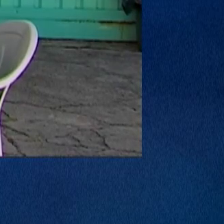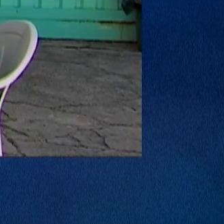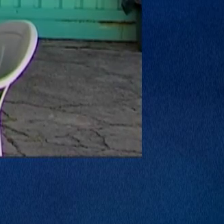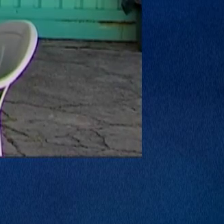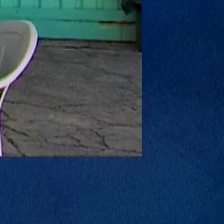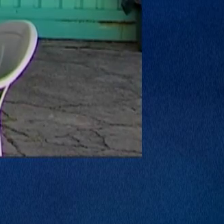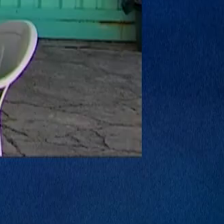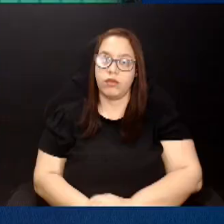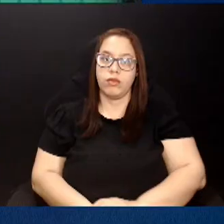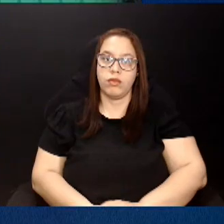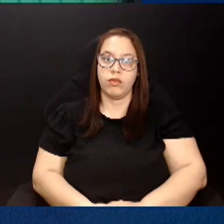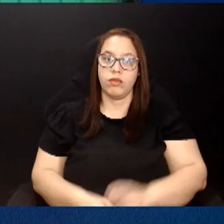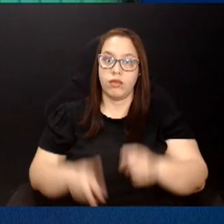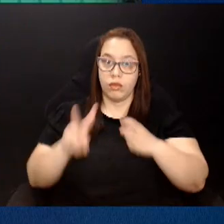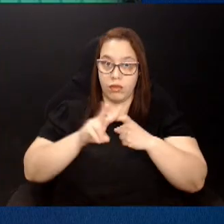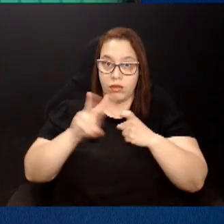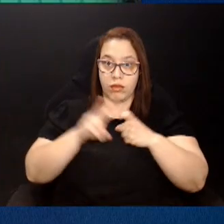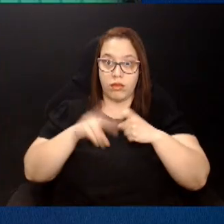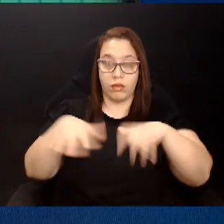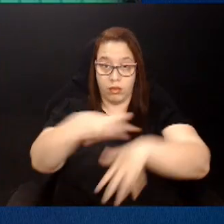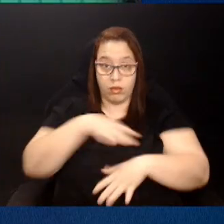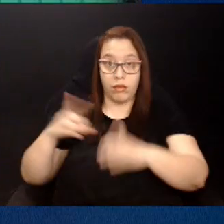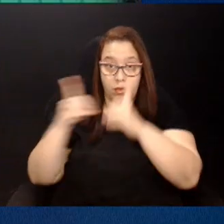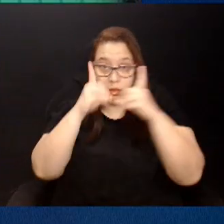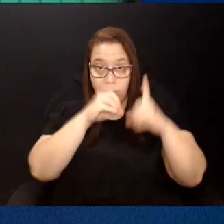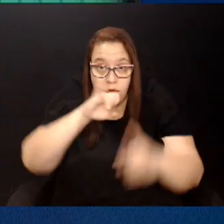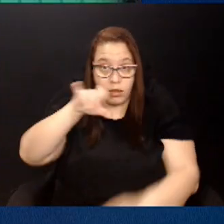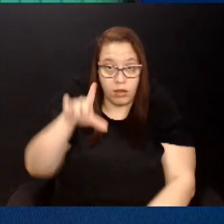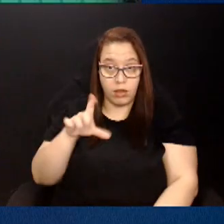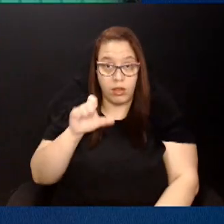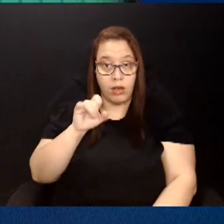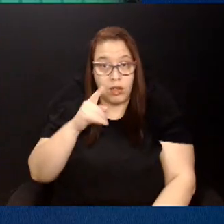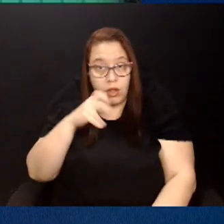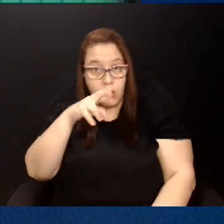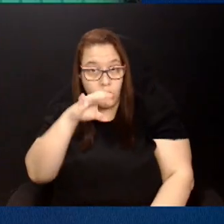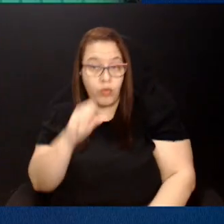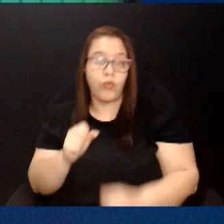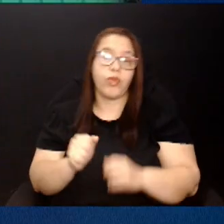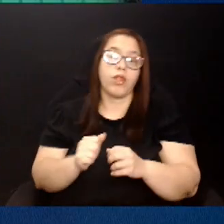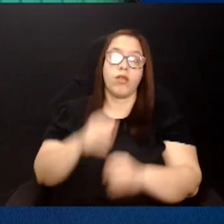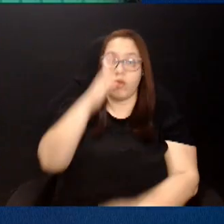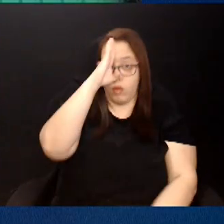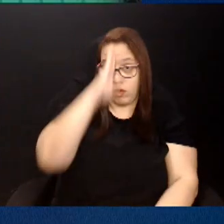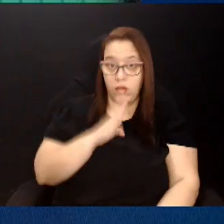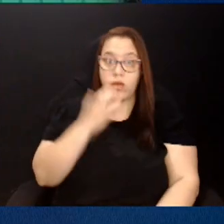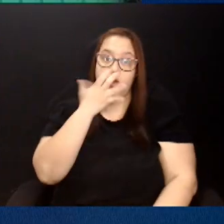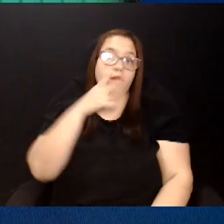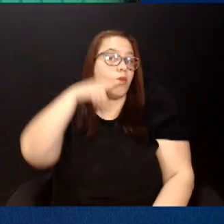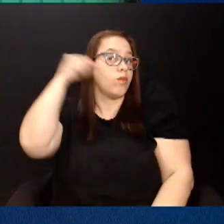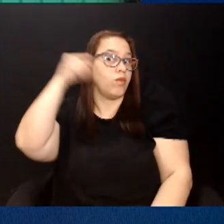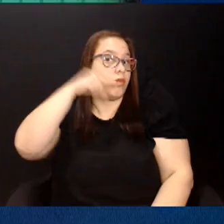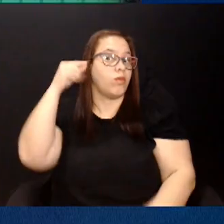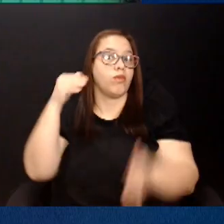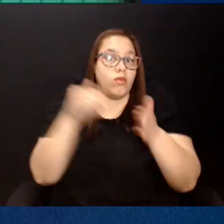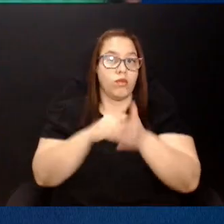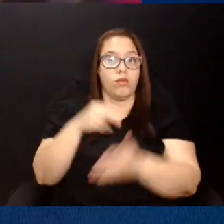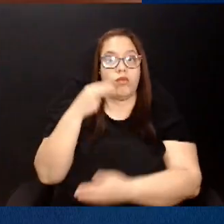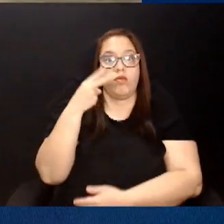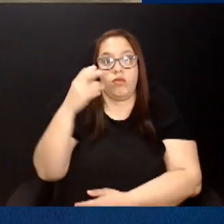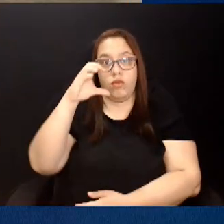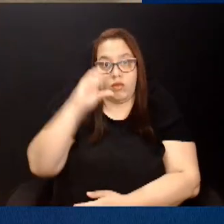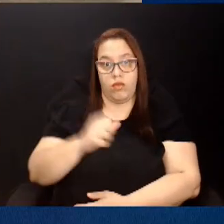Consultório Veterinário Móvel atende no Jardim São Pedro com consultas gratuitas para cães e gatos até o dia 29 de